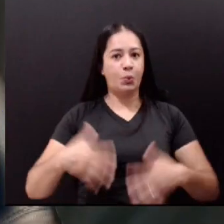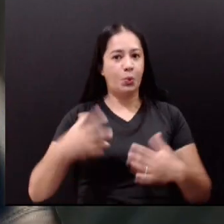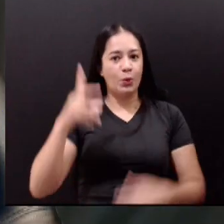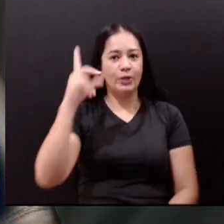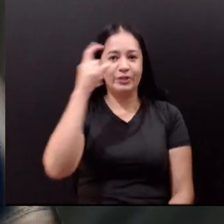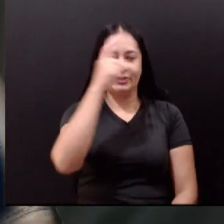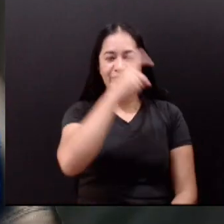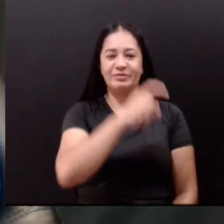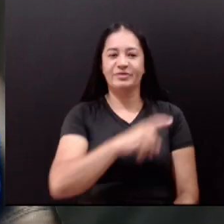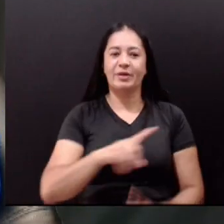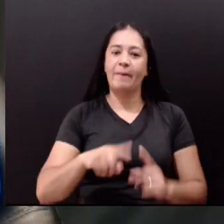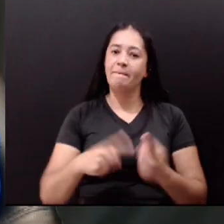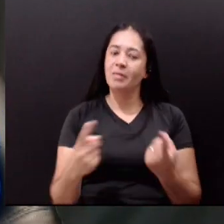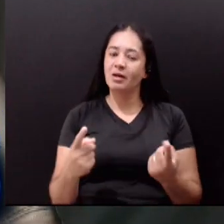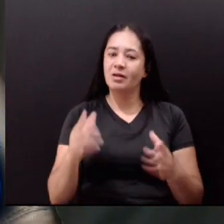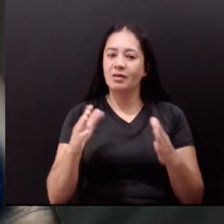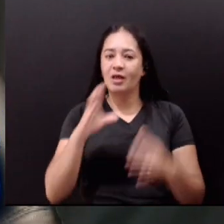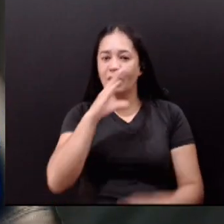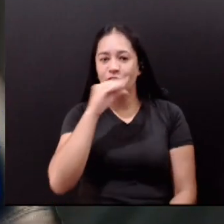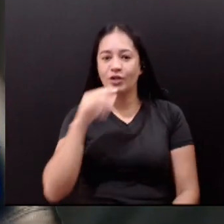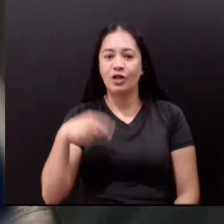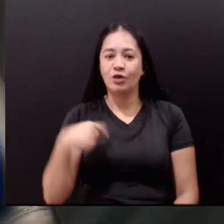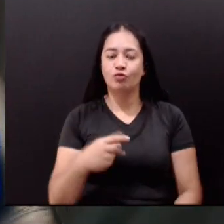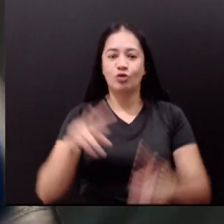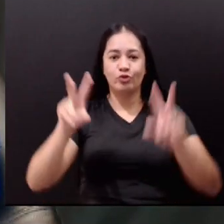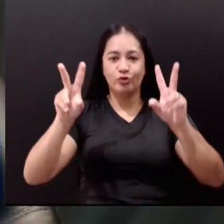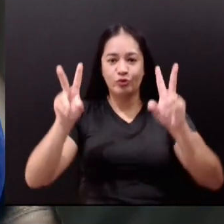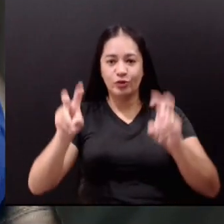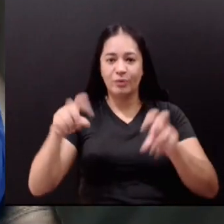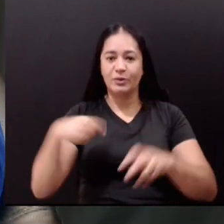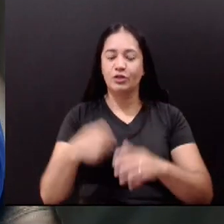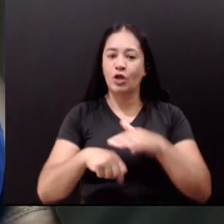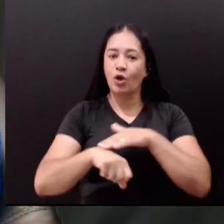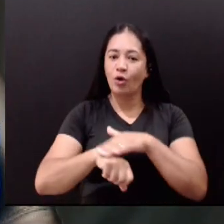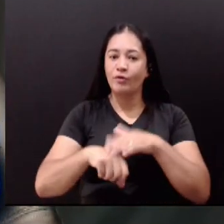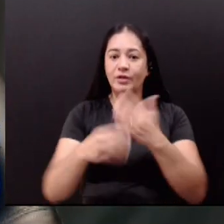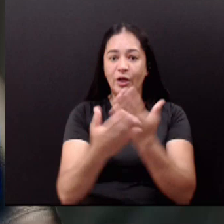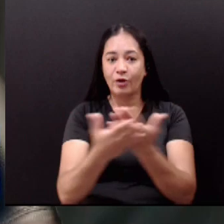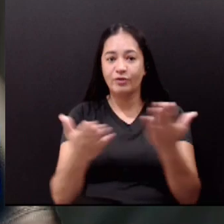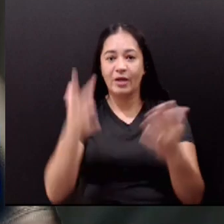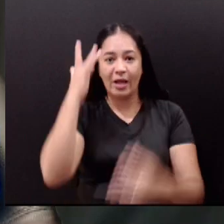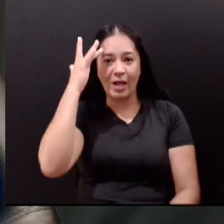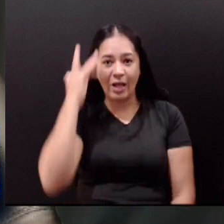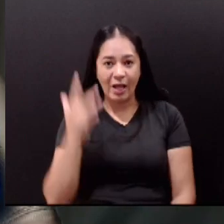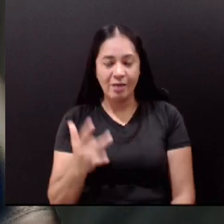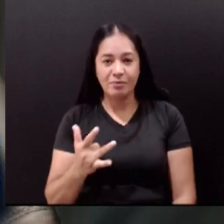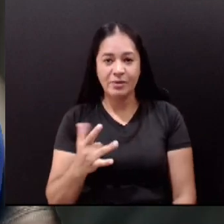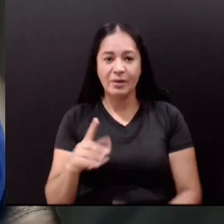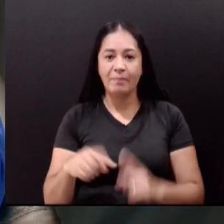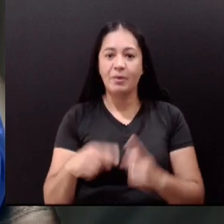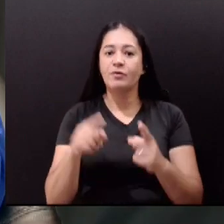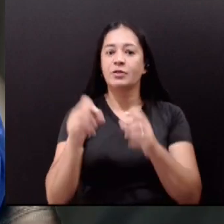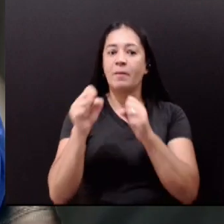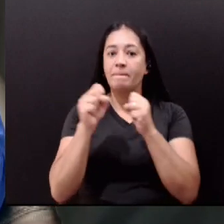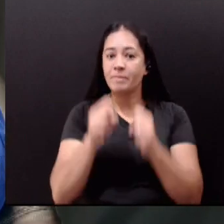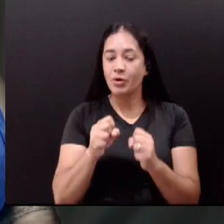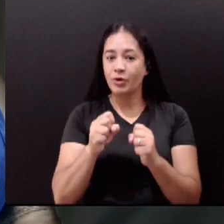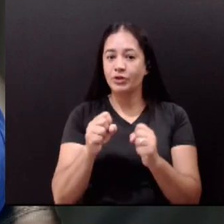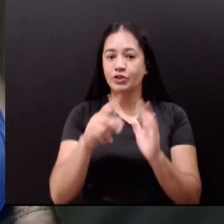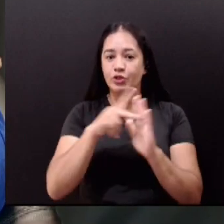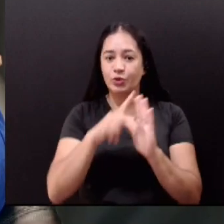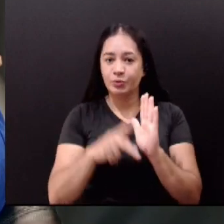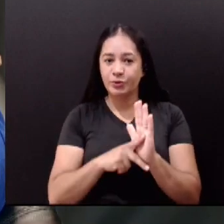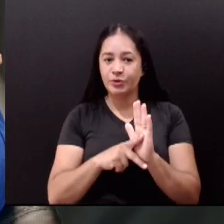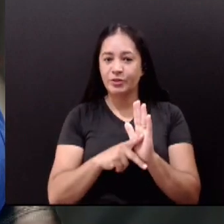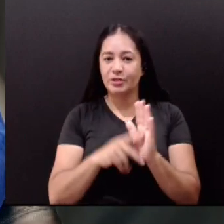adolescência é o nosso assunto e nós vamos conversar com você amanhã, mas você pode rever este programa que já daqui a pouquinho no